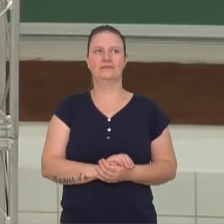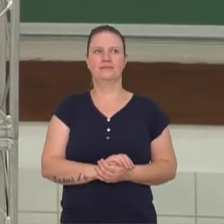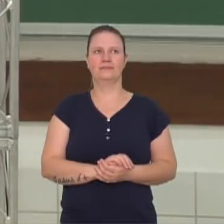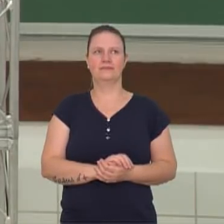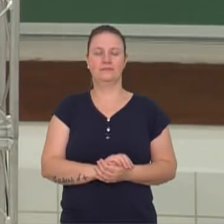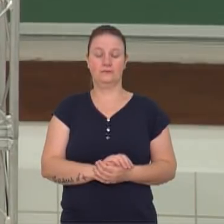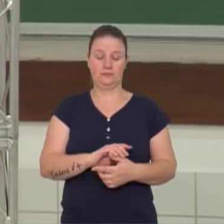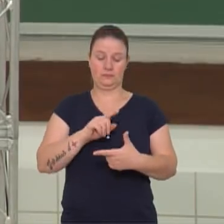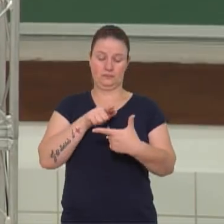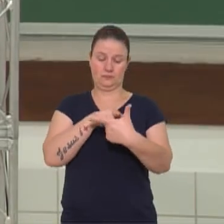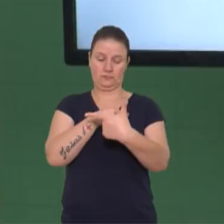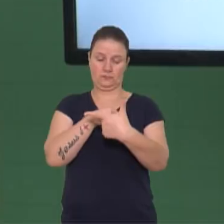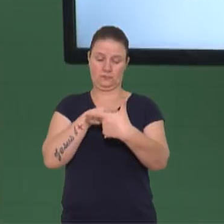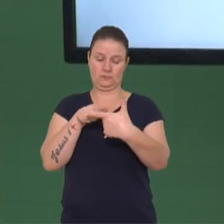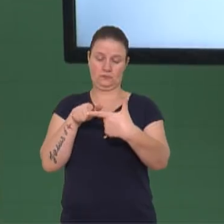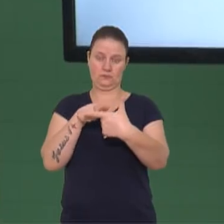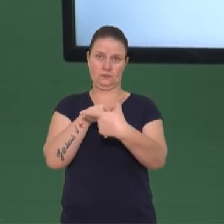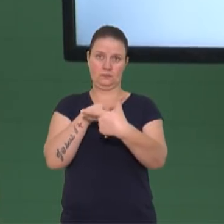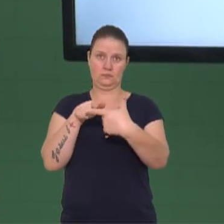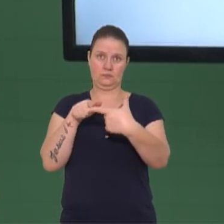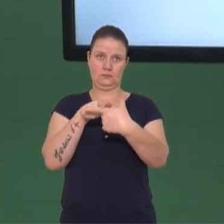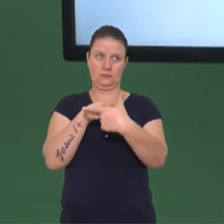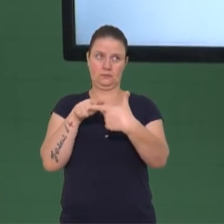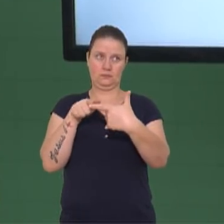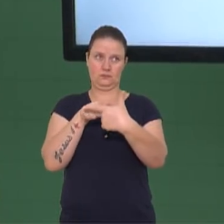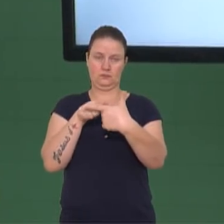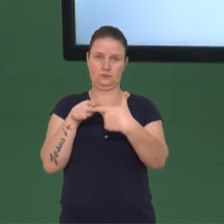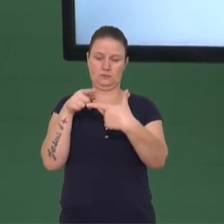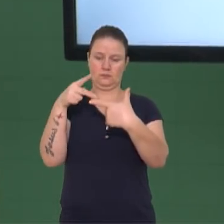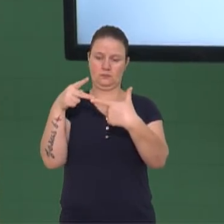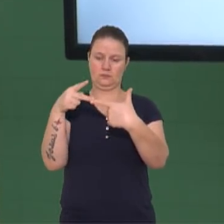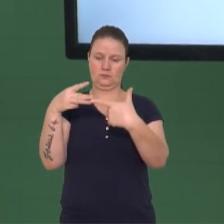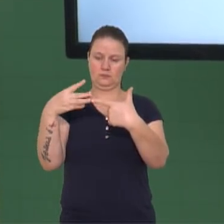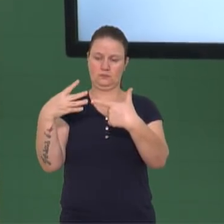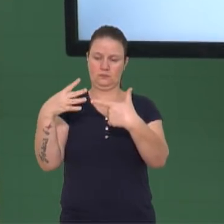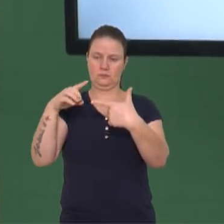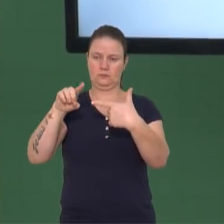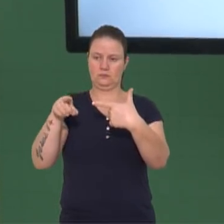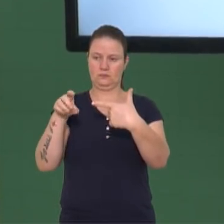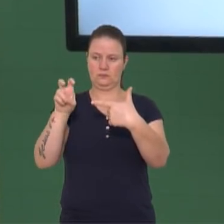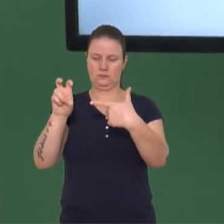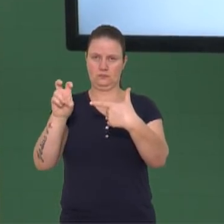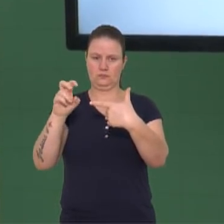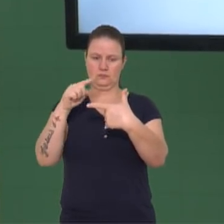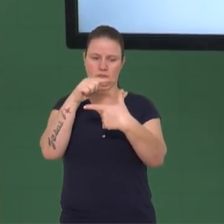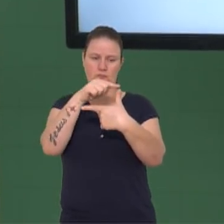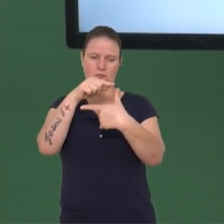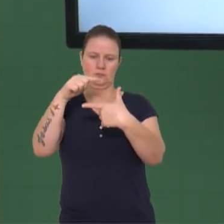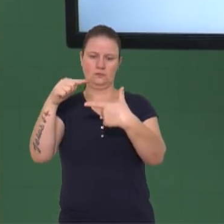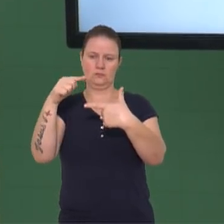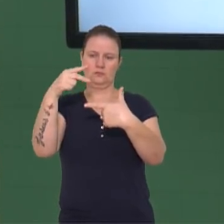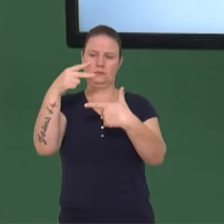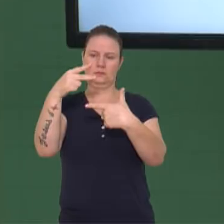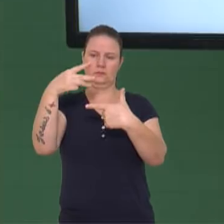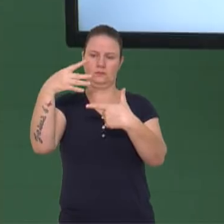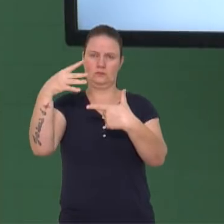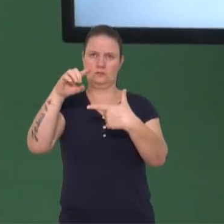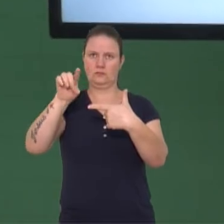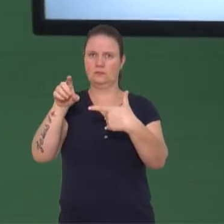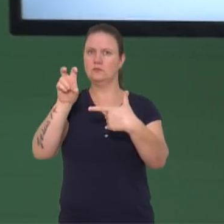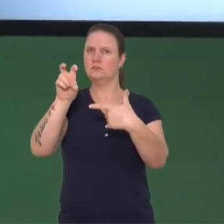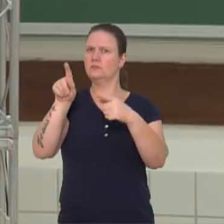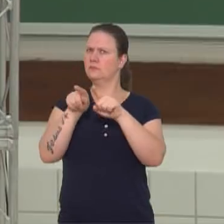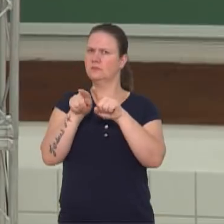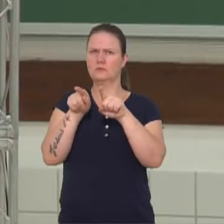Comprimento, 24,5. Então, quer dizer que esse lado é 24,5, esse lado também vai ser 24,5. Por